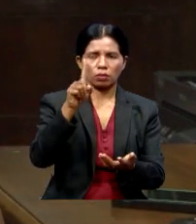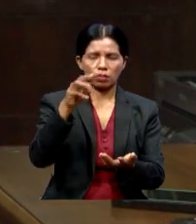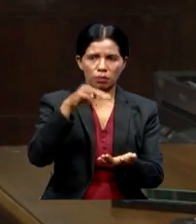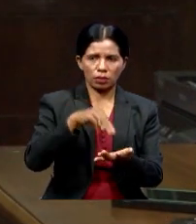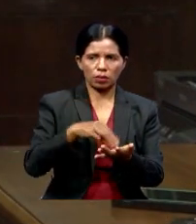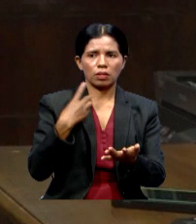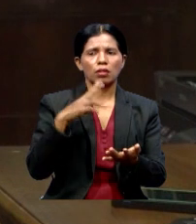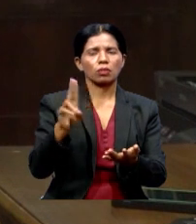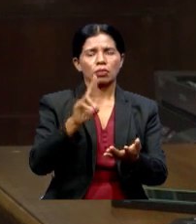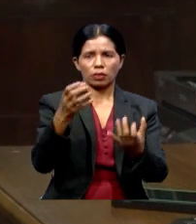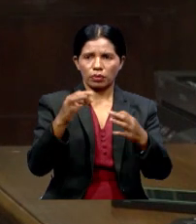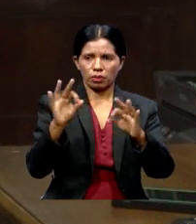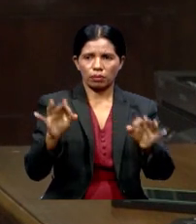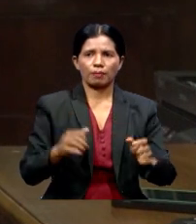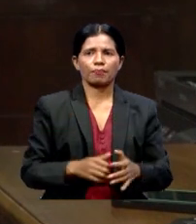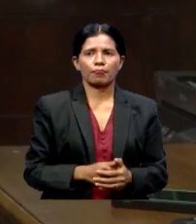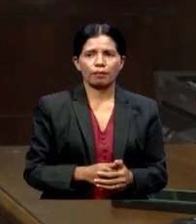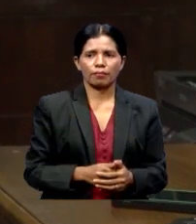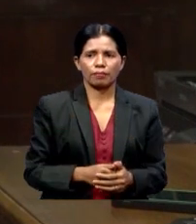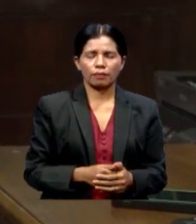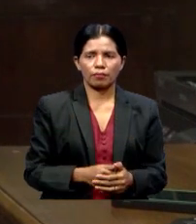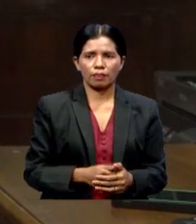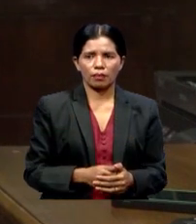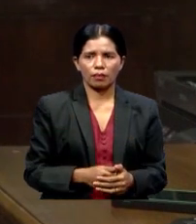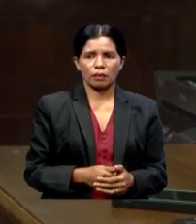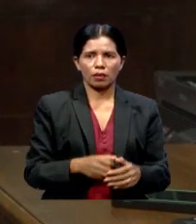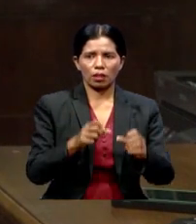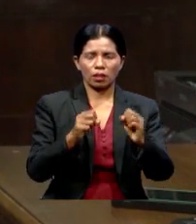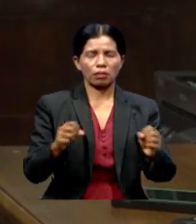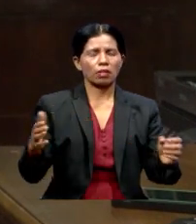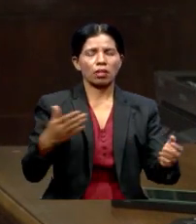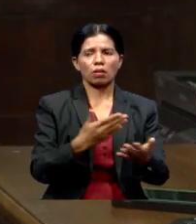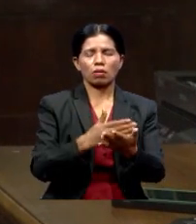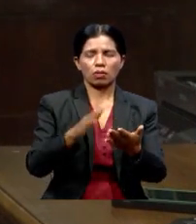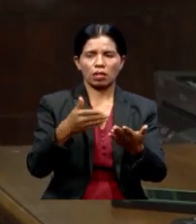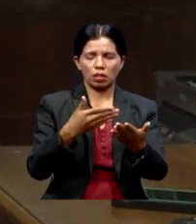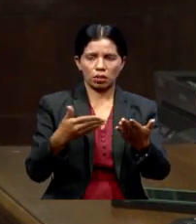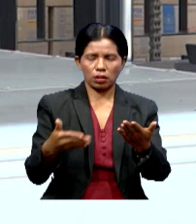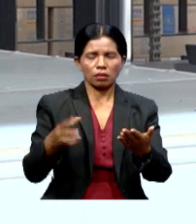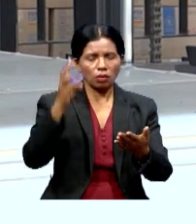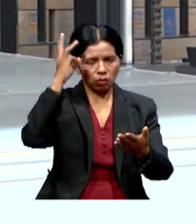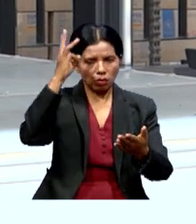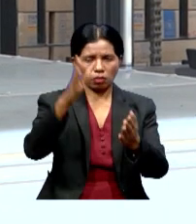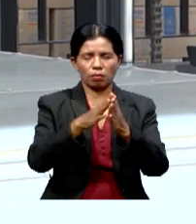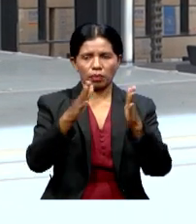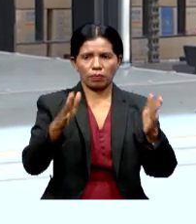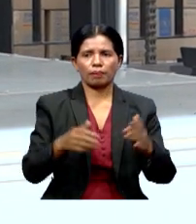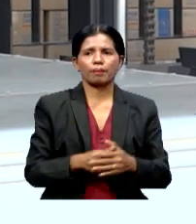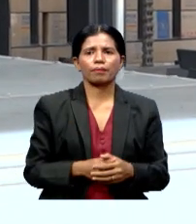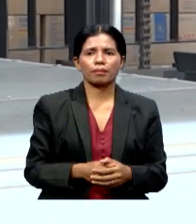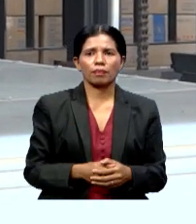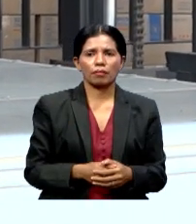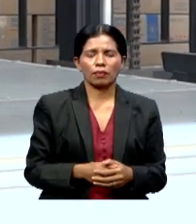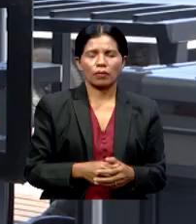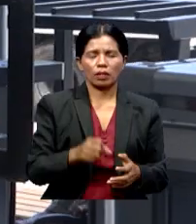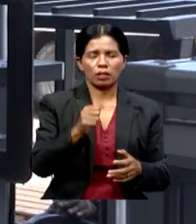ita executa executa ona a do bele cobre necessidade ser agora preocupação bote. Além de ne,